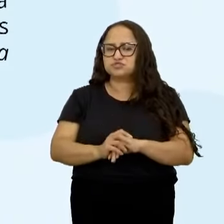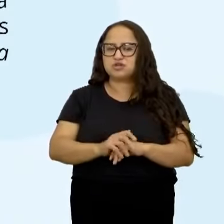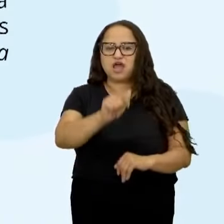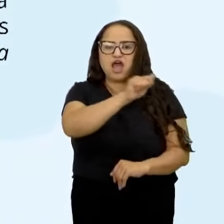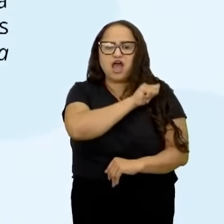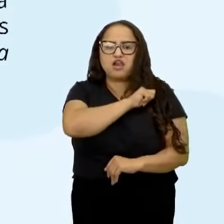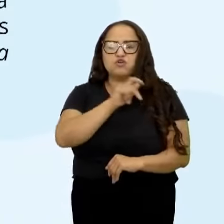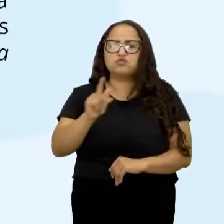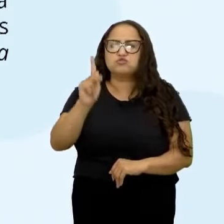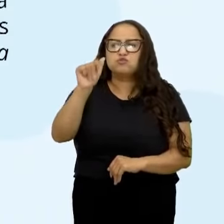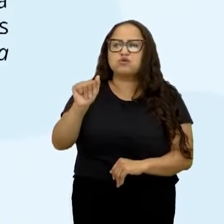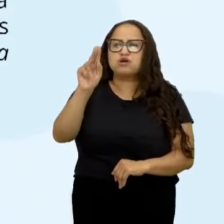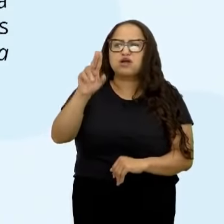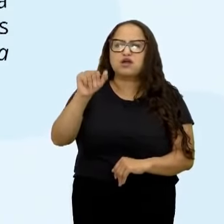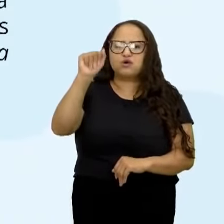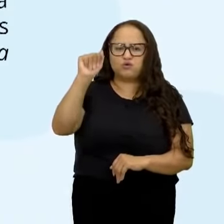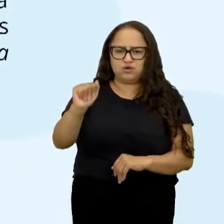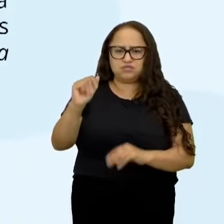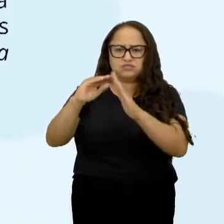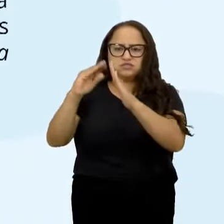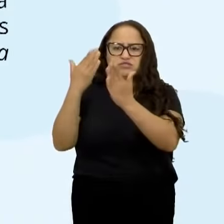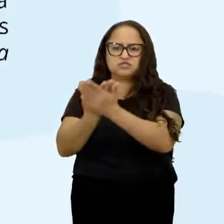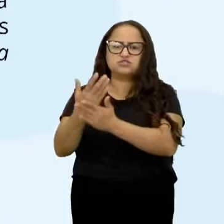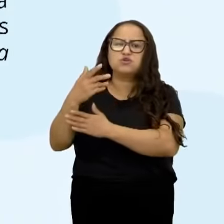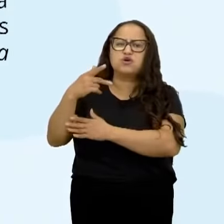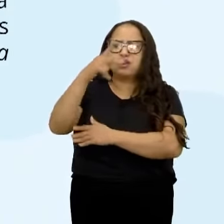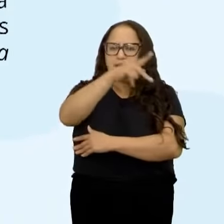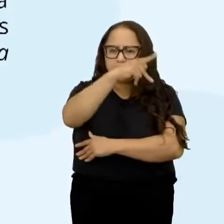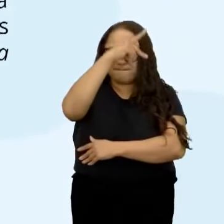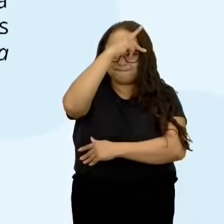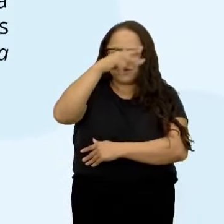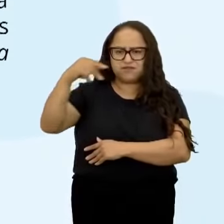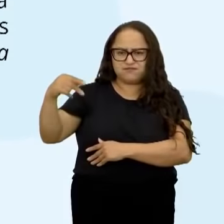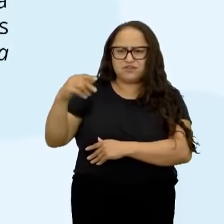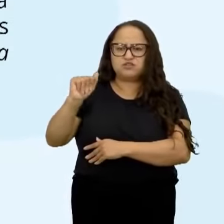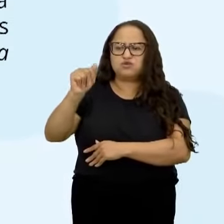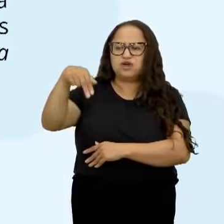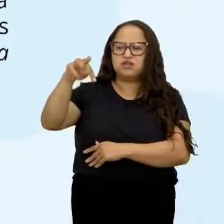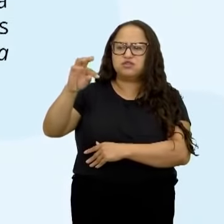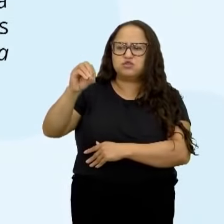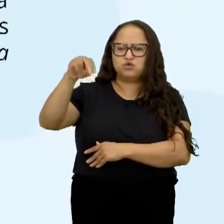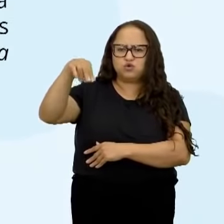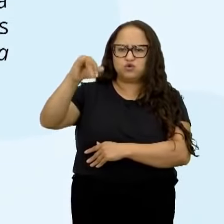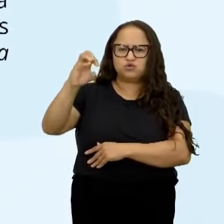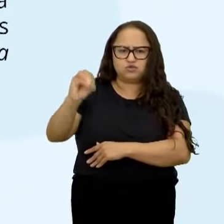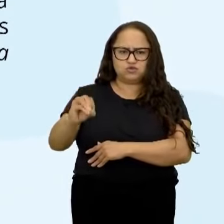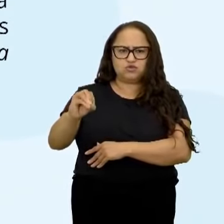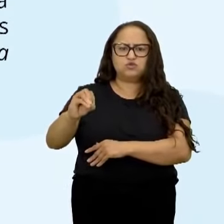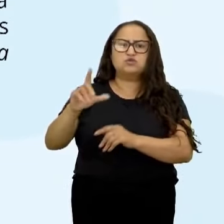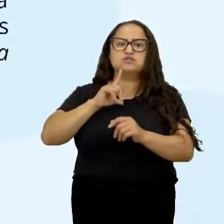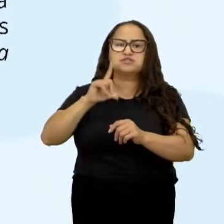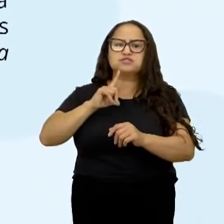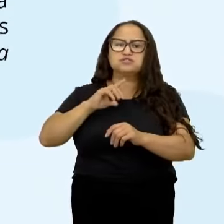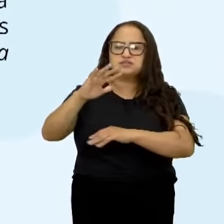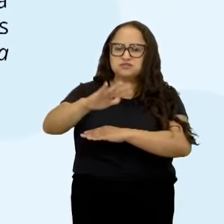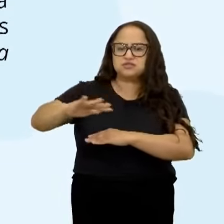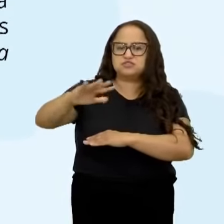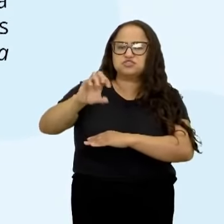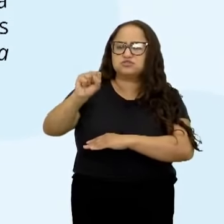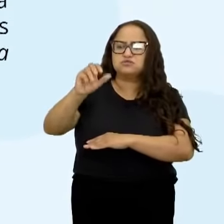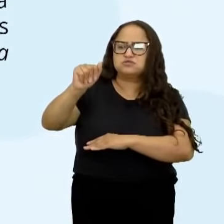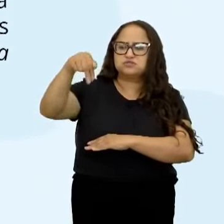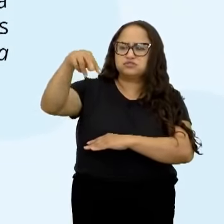estudante Cauã e hoje da Silva da Escola Estadual Prefeito Antônio Bezerra de Araújo da região de Santa Clara do Oeste